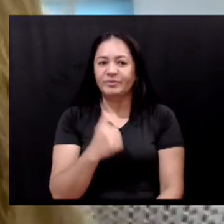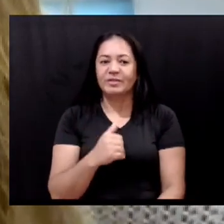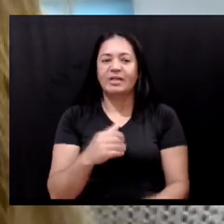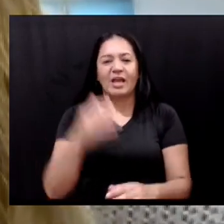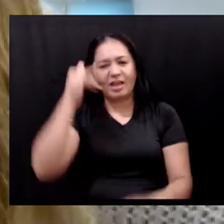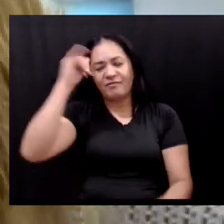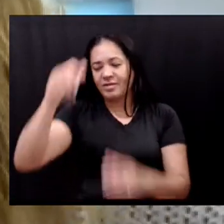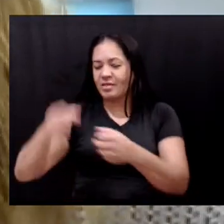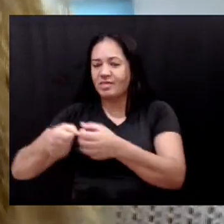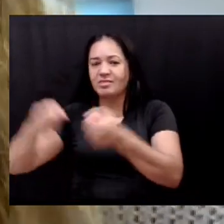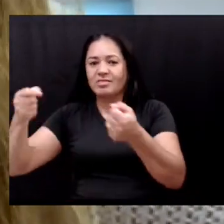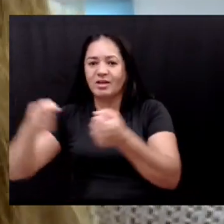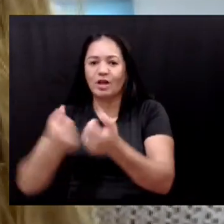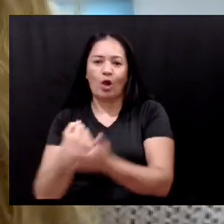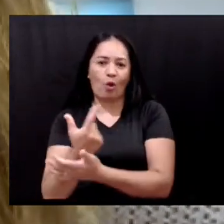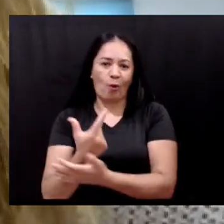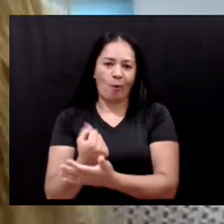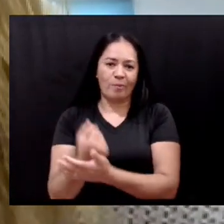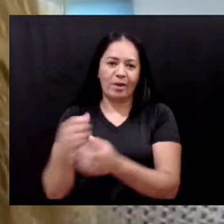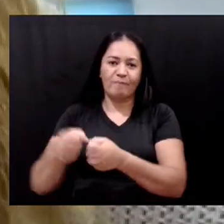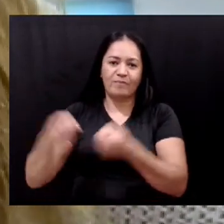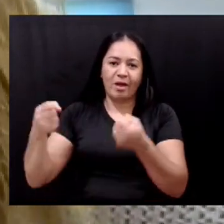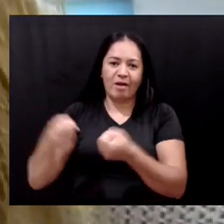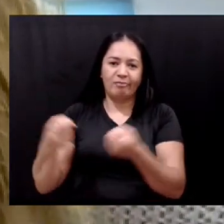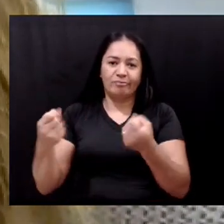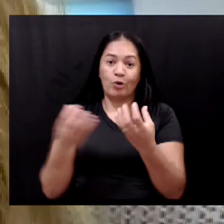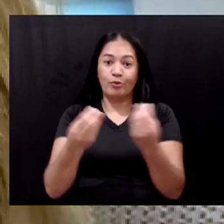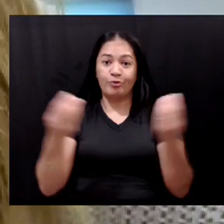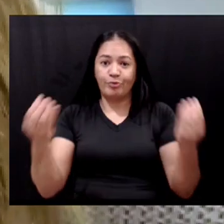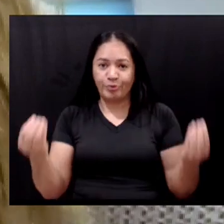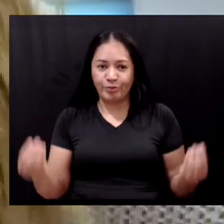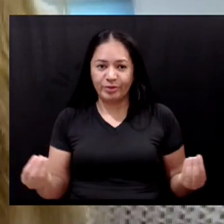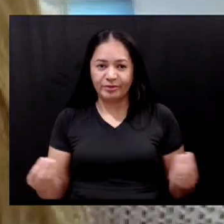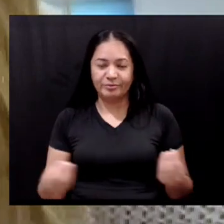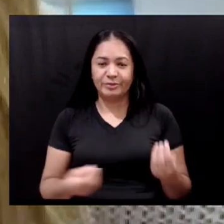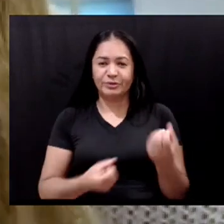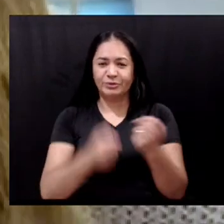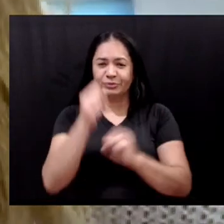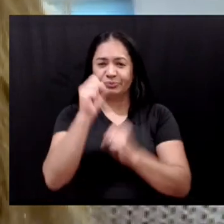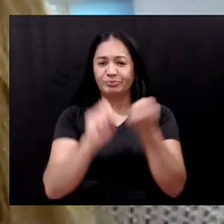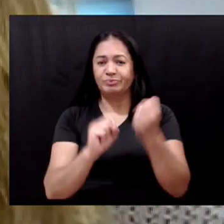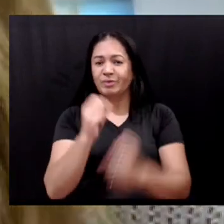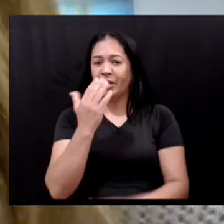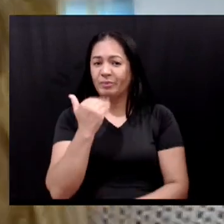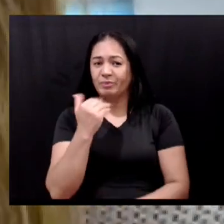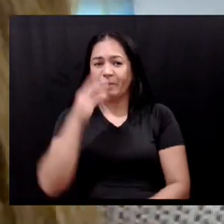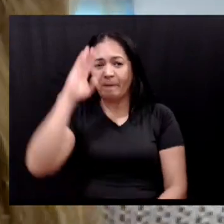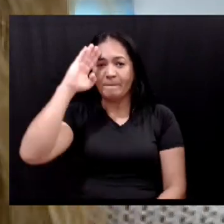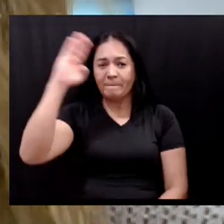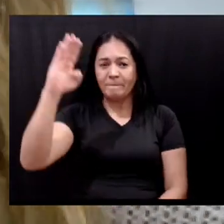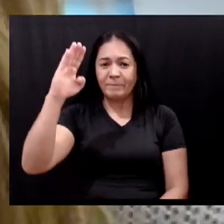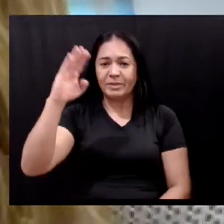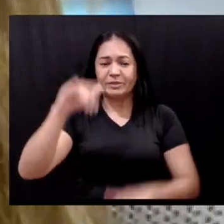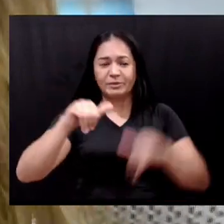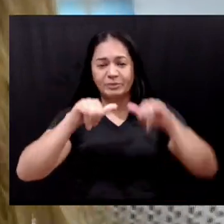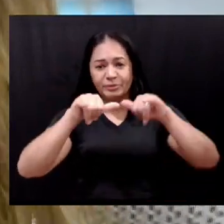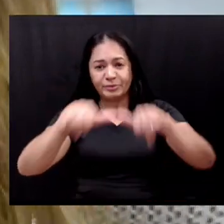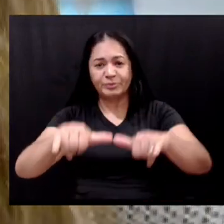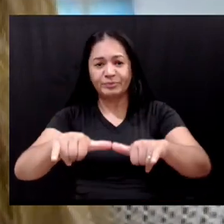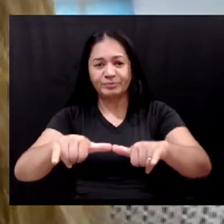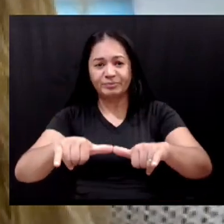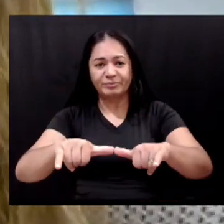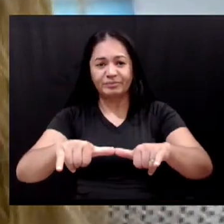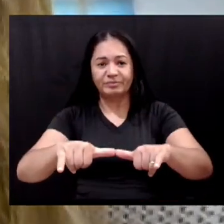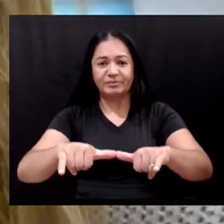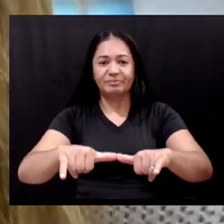compras excessivas desses ultraprocessados, principalmente do supermercado, e não ter em casa, né? Acho que